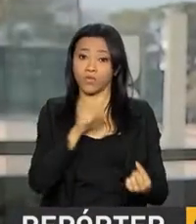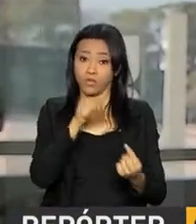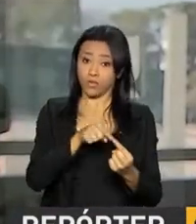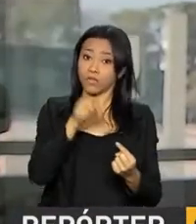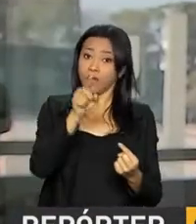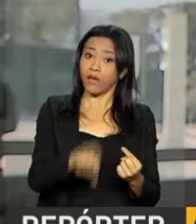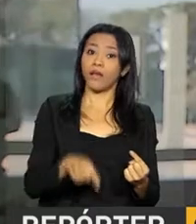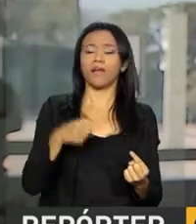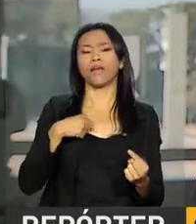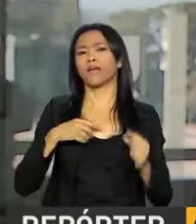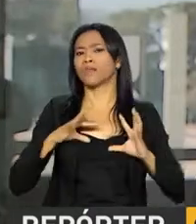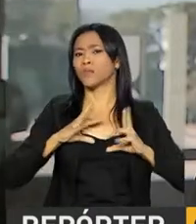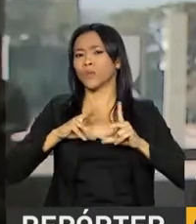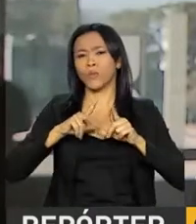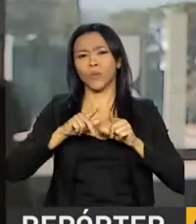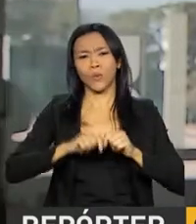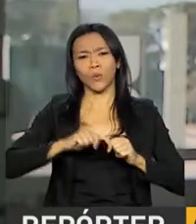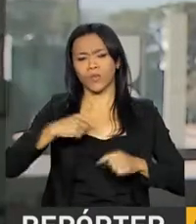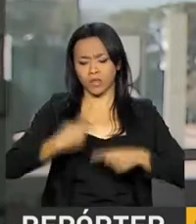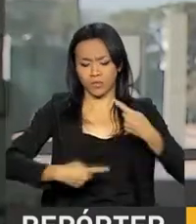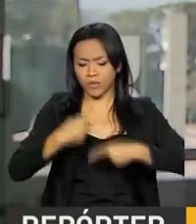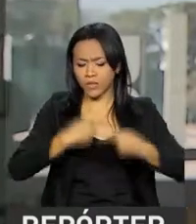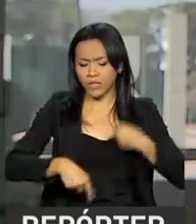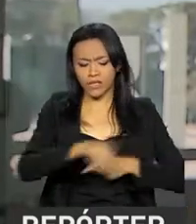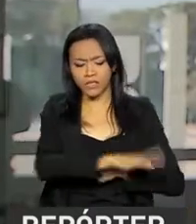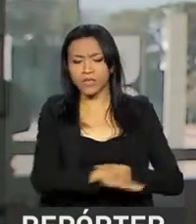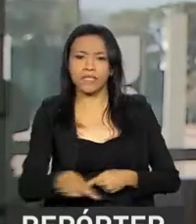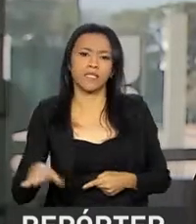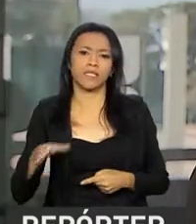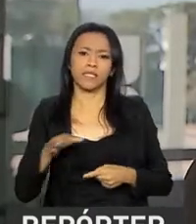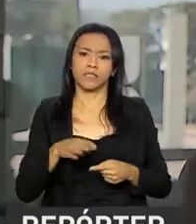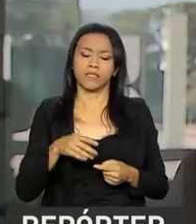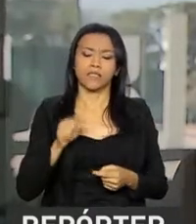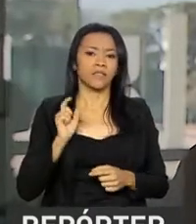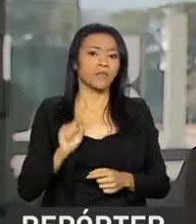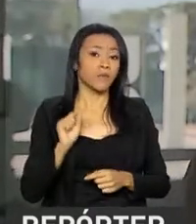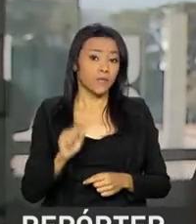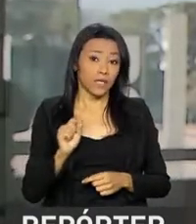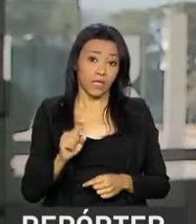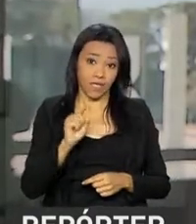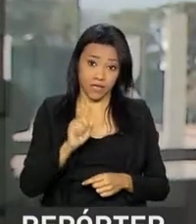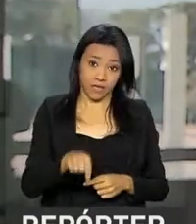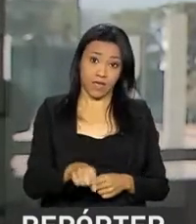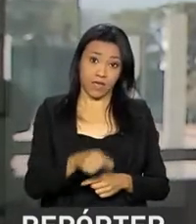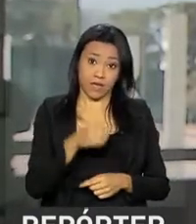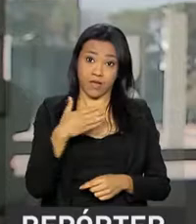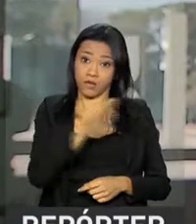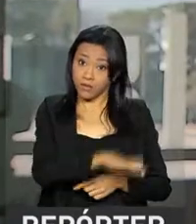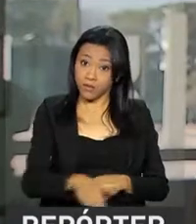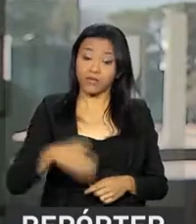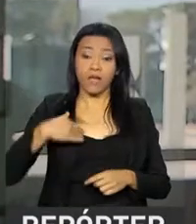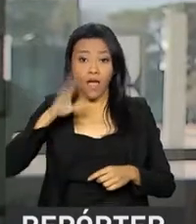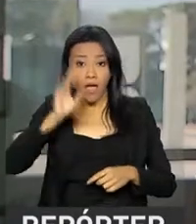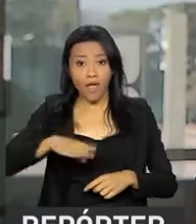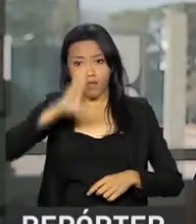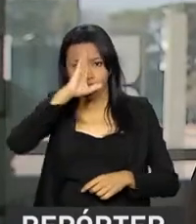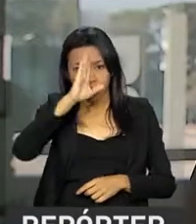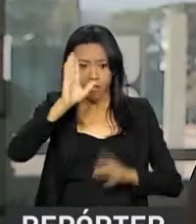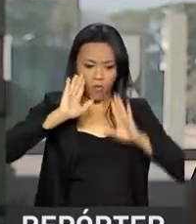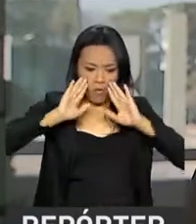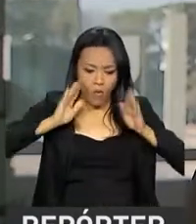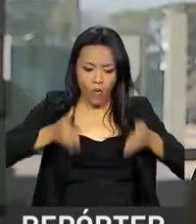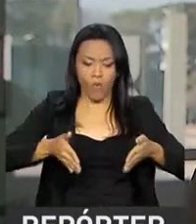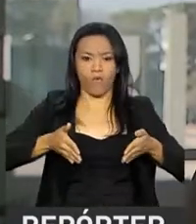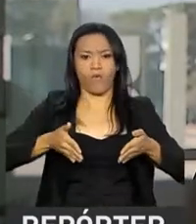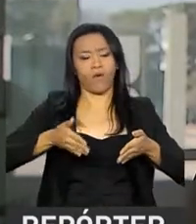articular todas as políticas de primeira infância no Brasil, né? Partindo do princípio que a questão da primeira infância é uma questão prioritária para o governo,